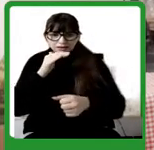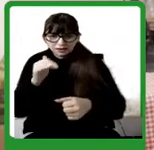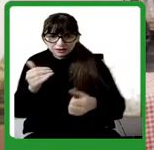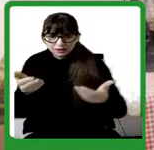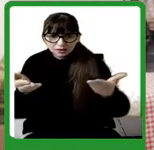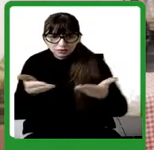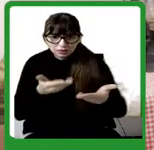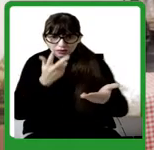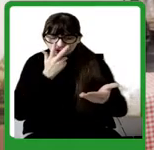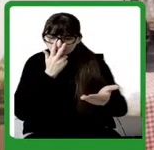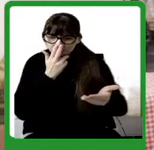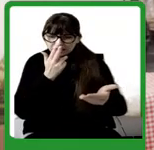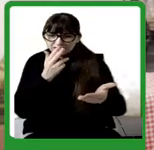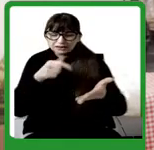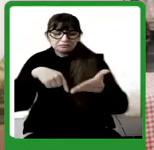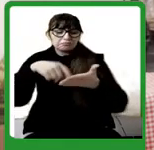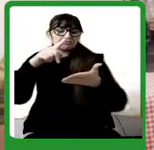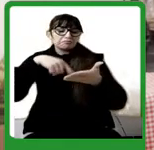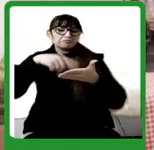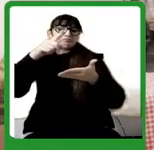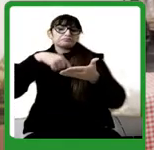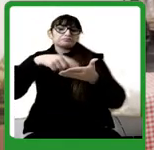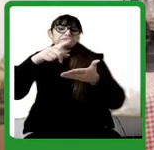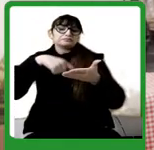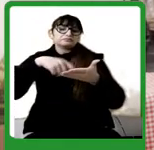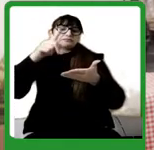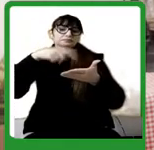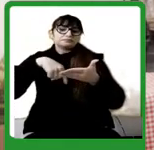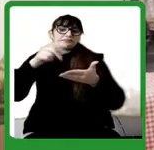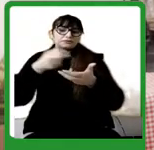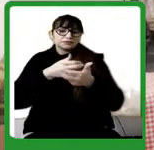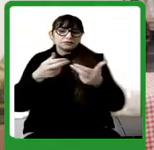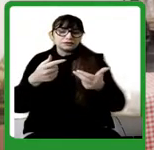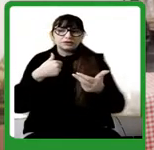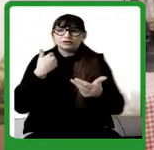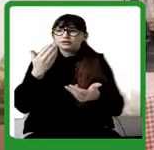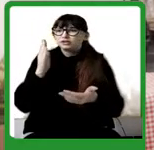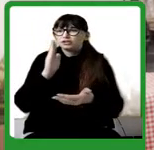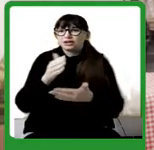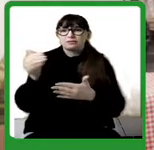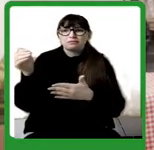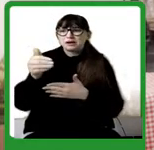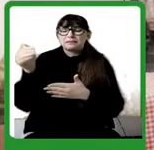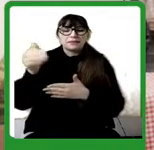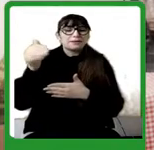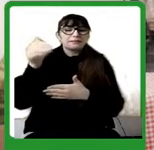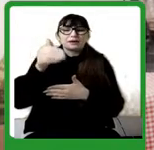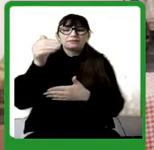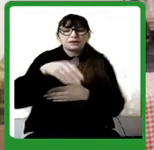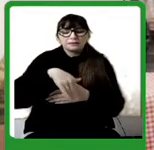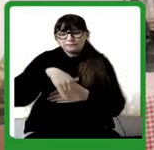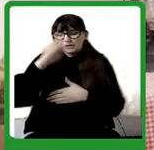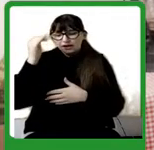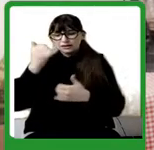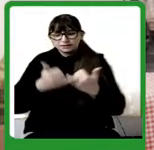mexendo nos tablets e não largam mais daquilo ali. E nós era, meu Deus, era... O que que tu mais brincava quando tu era piazada